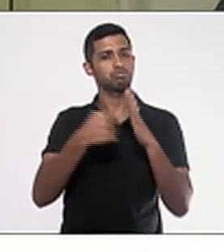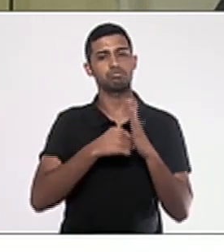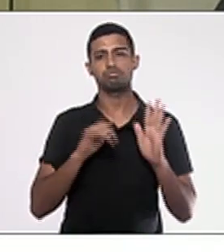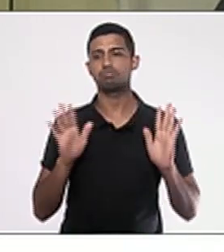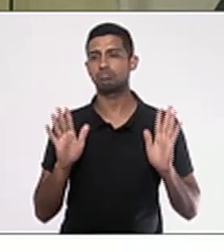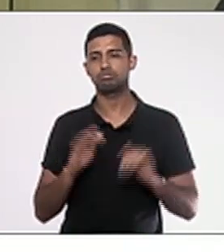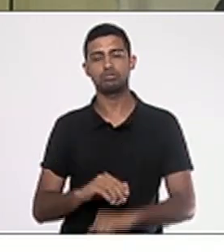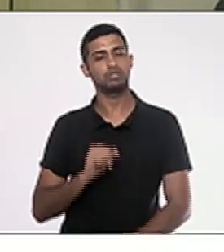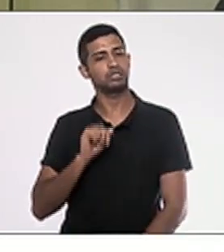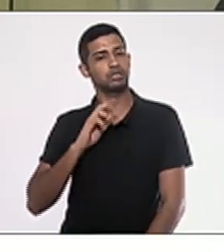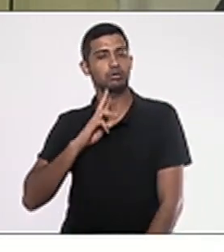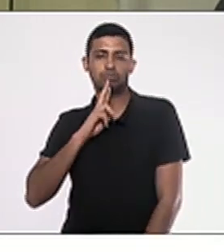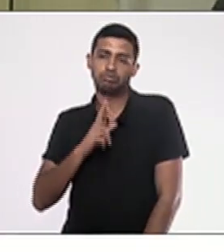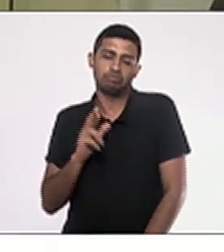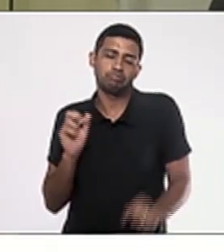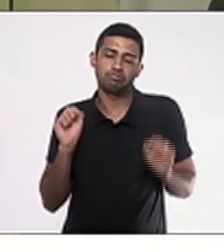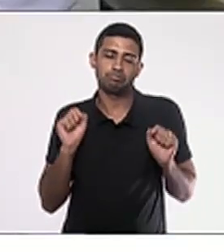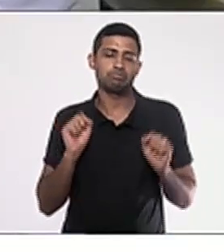se eu puder responder.